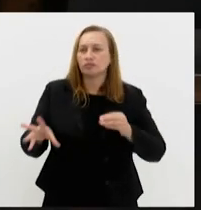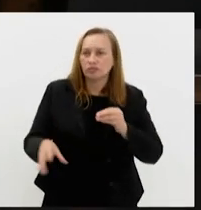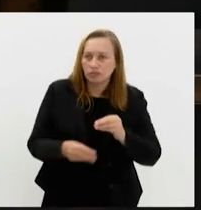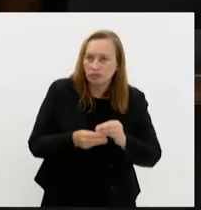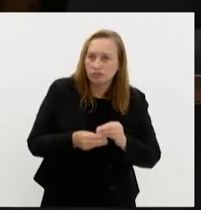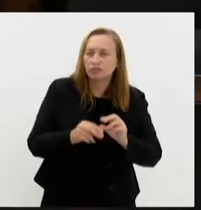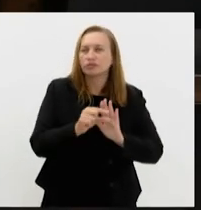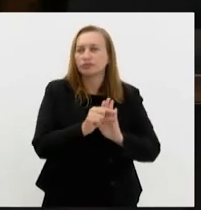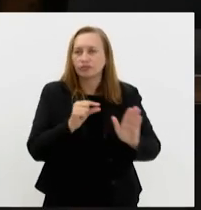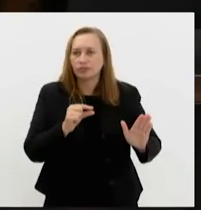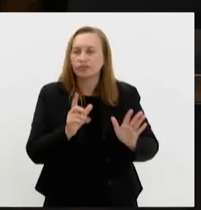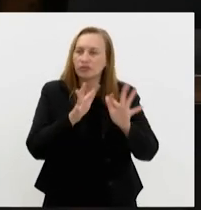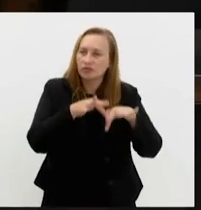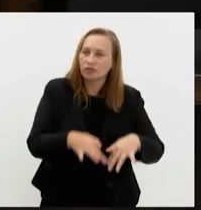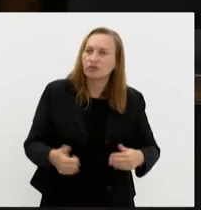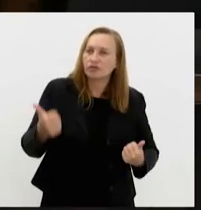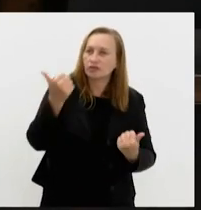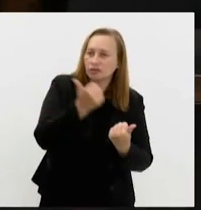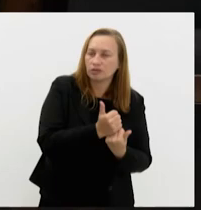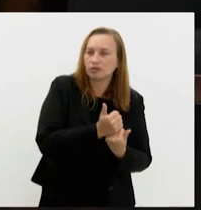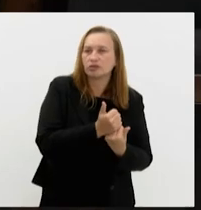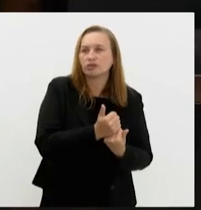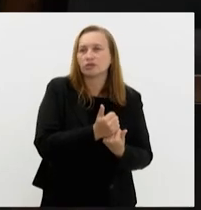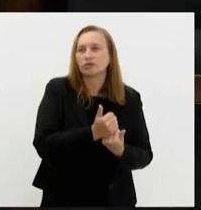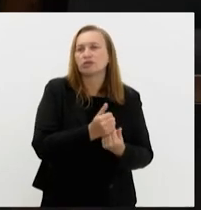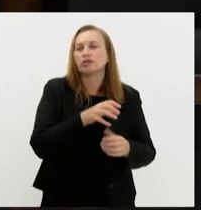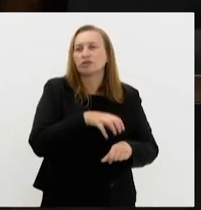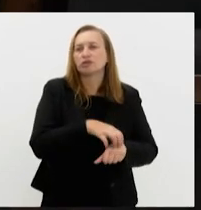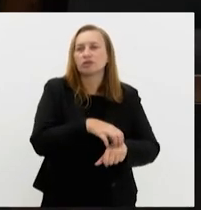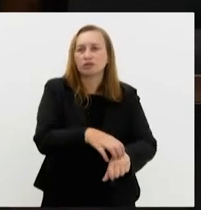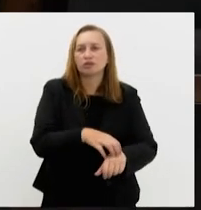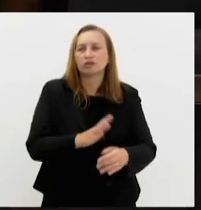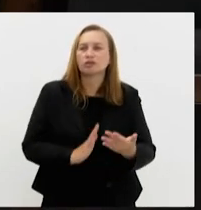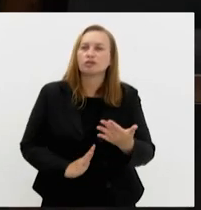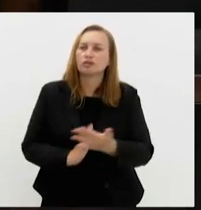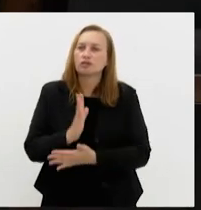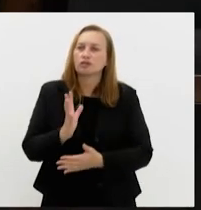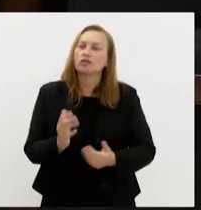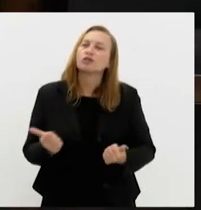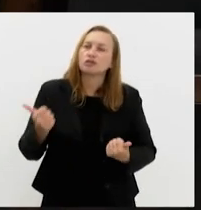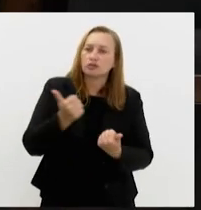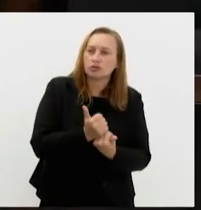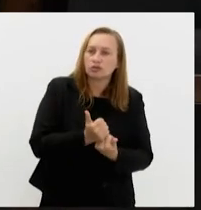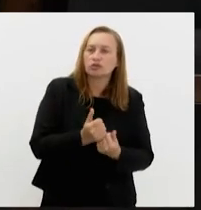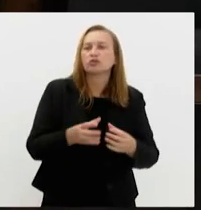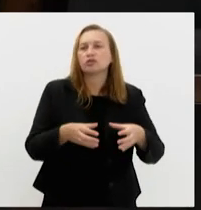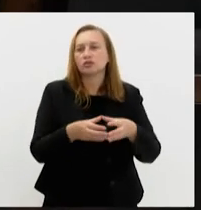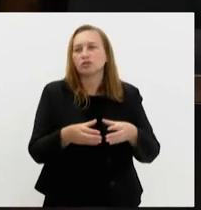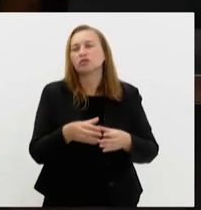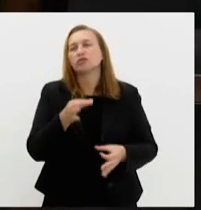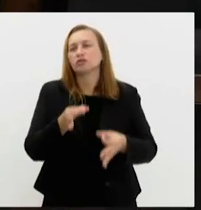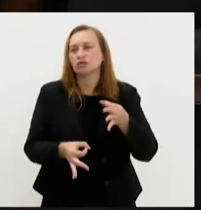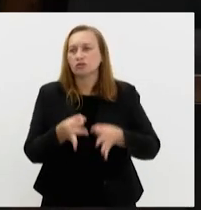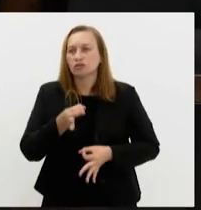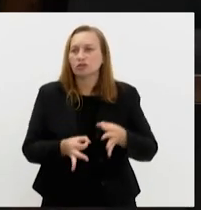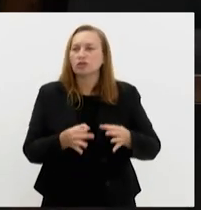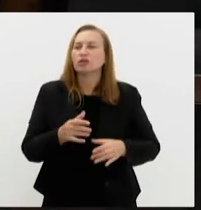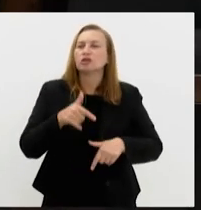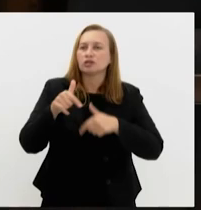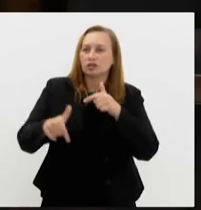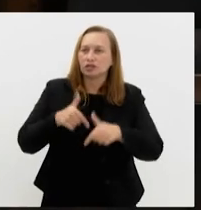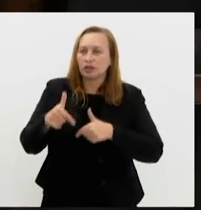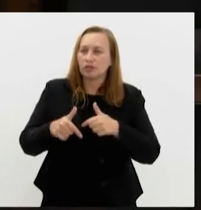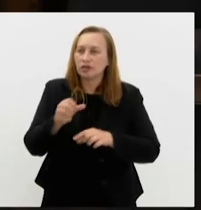emendas, concluindo por substitutivo de transporte favorável, com o substitutivo da Comissão de Constituição e Justiça, de Trabalho,